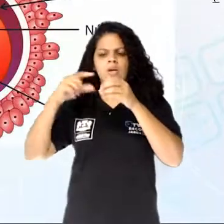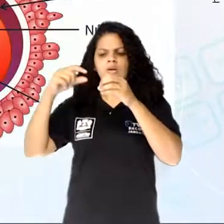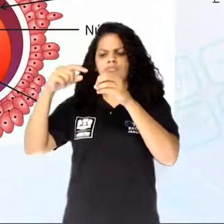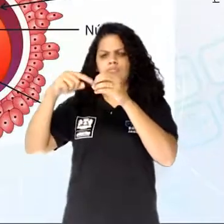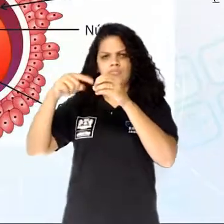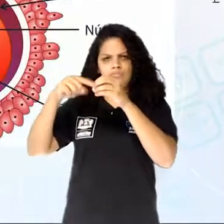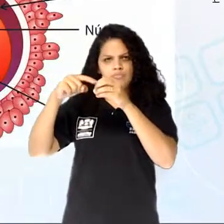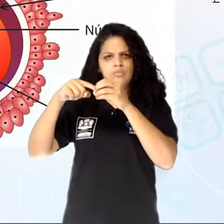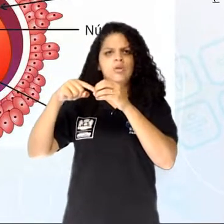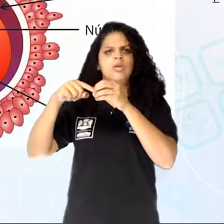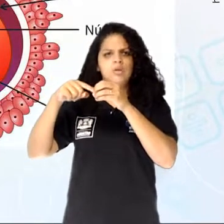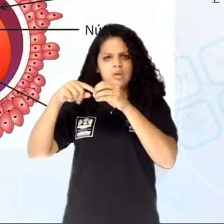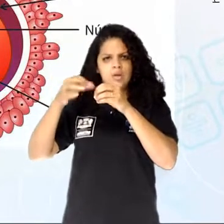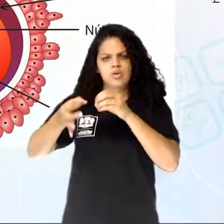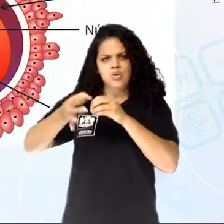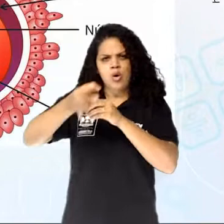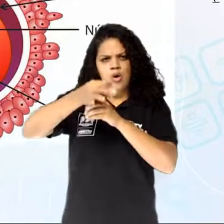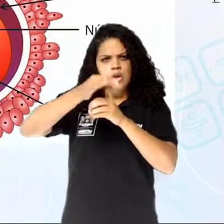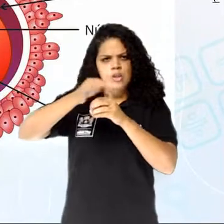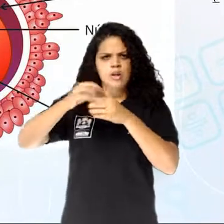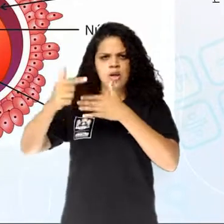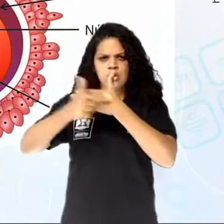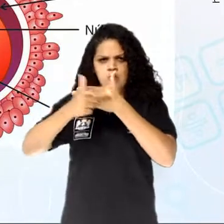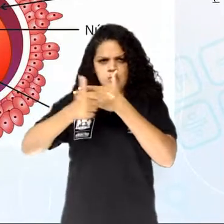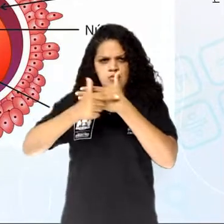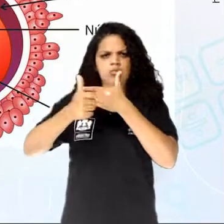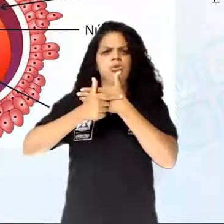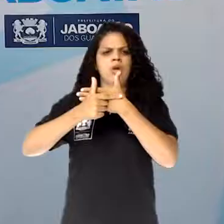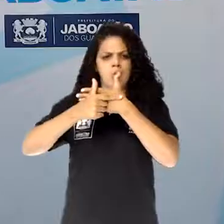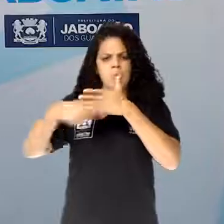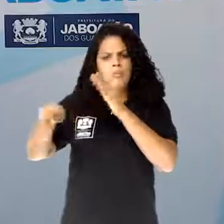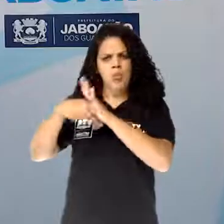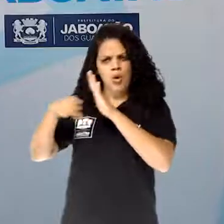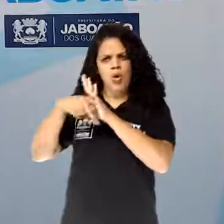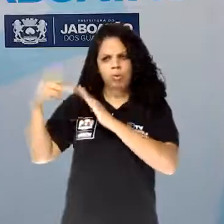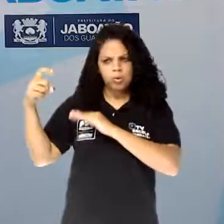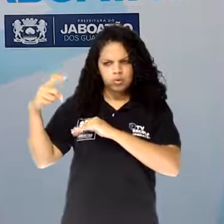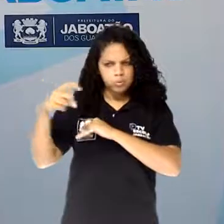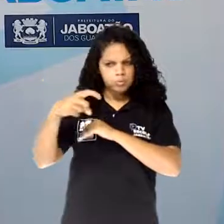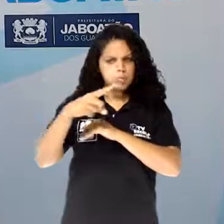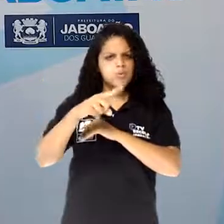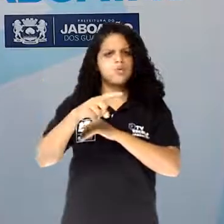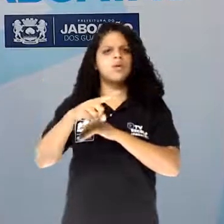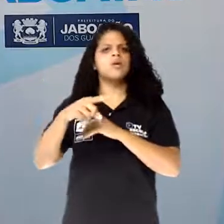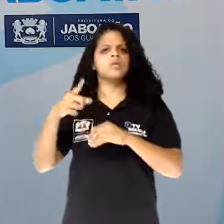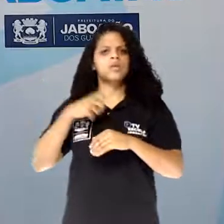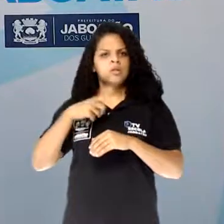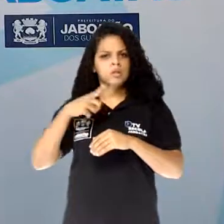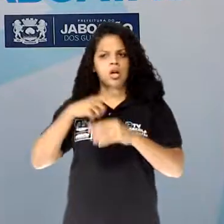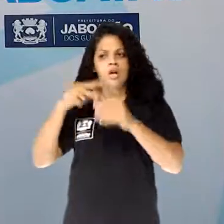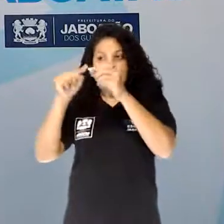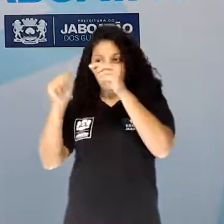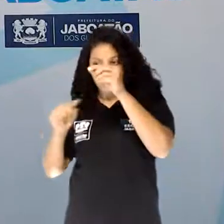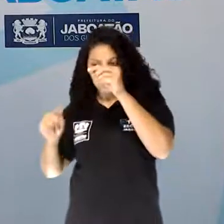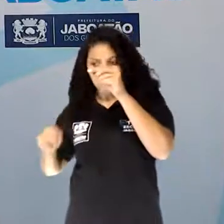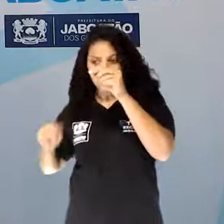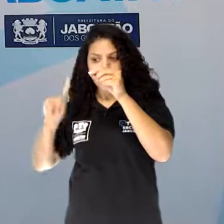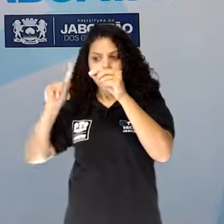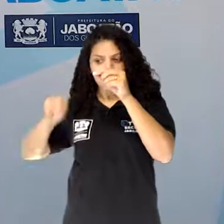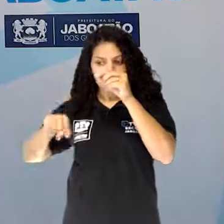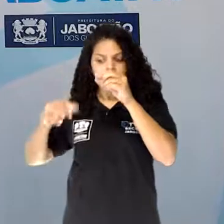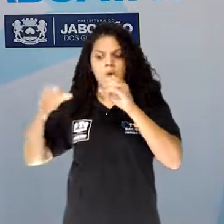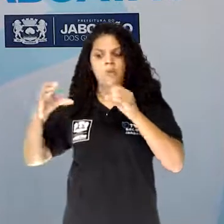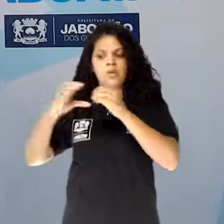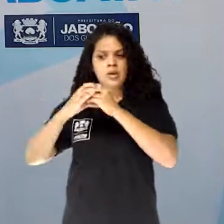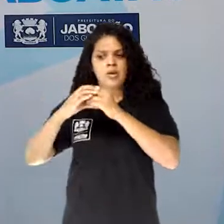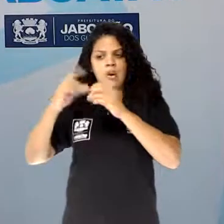lá do espermatozoide, né? A gente tem o flagelo, que é uma célula flagelada, por quê? Porque ela precisa se